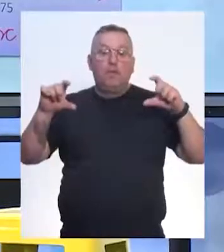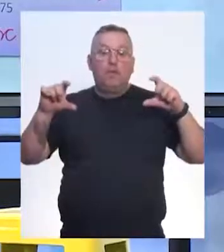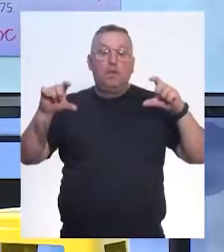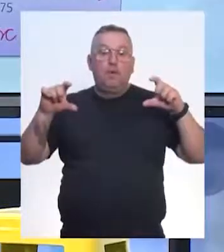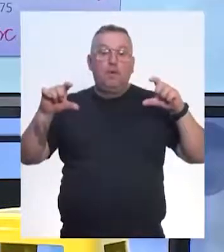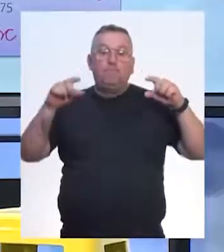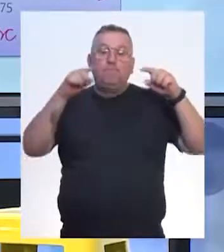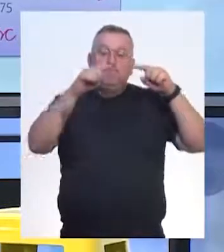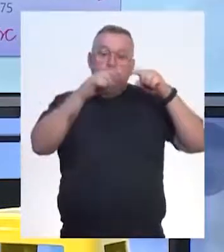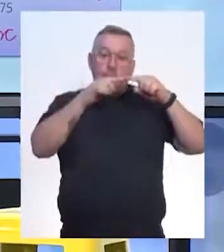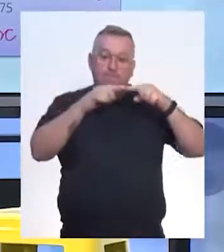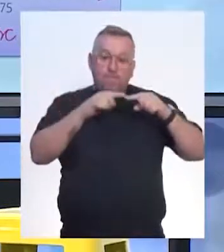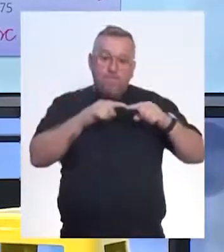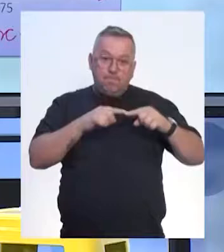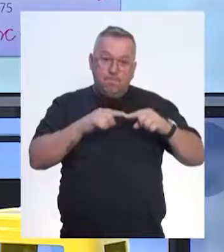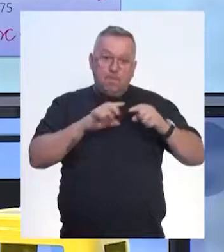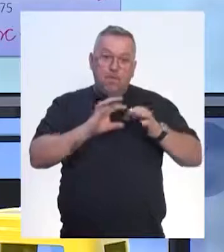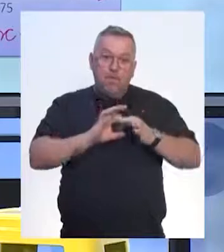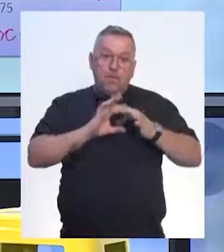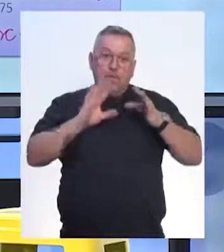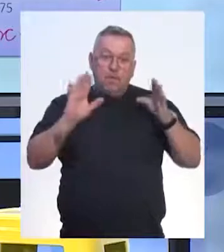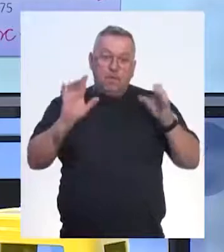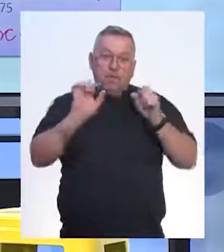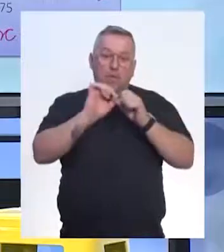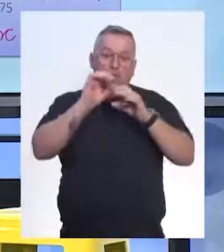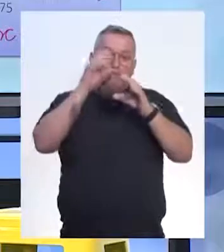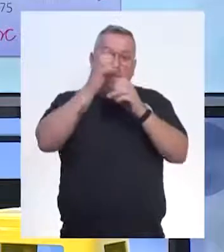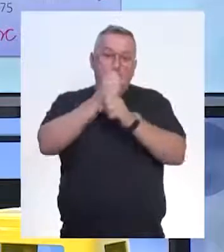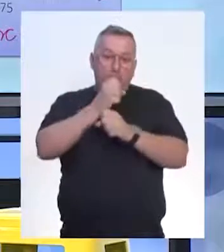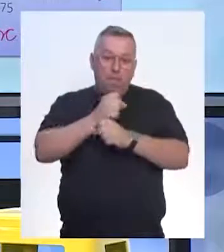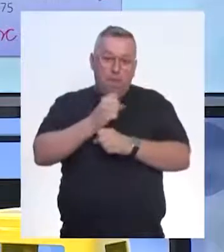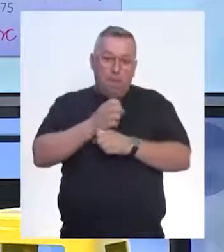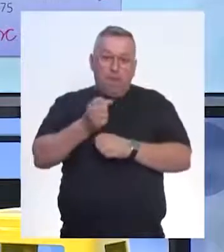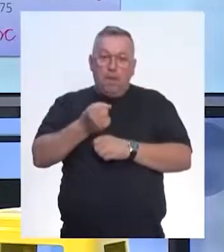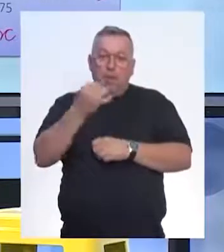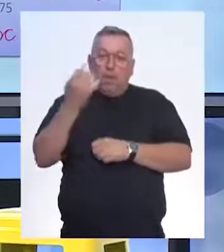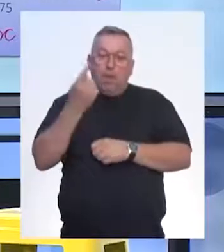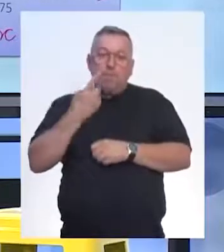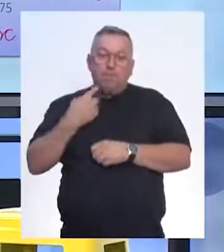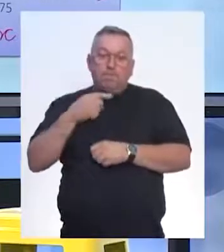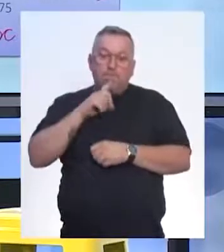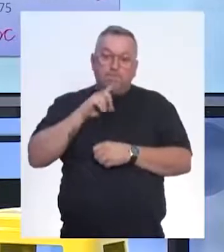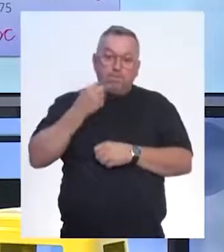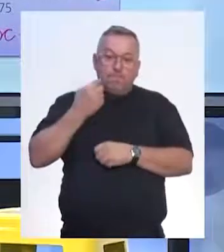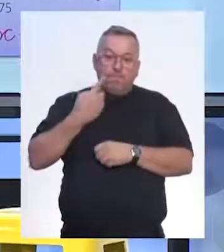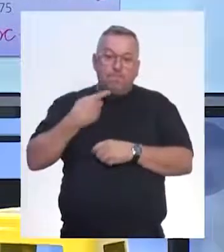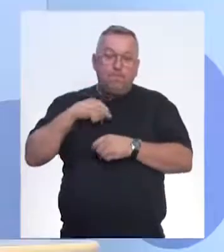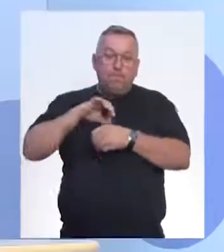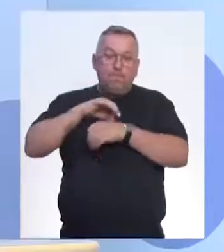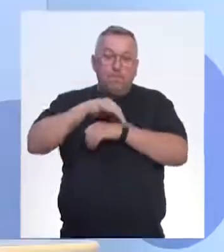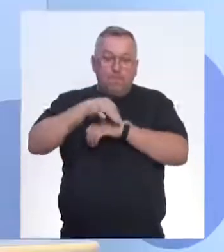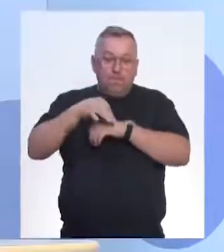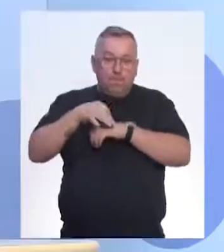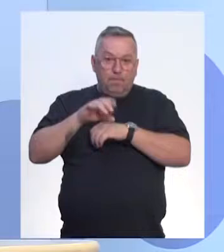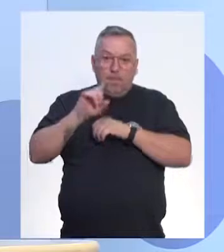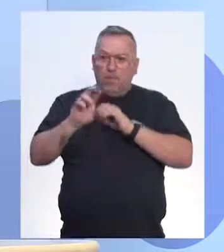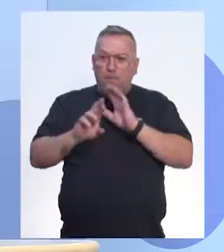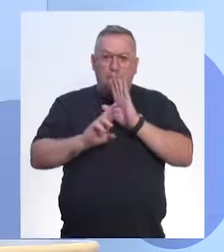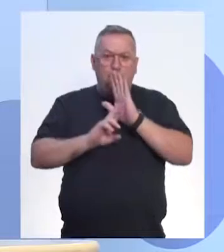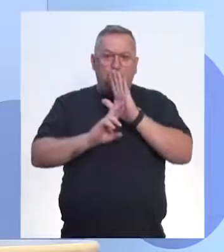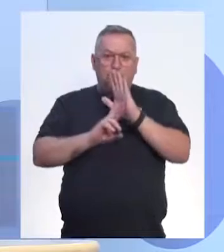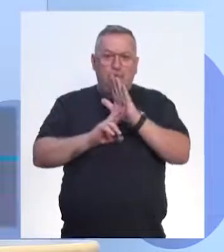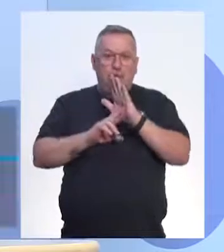que traz ou permite que eu calcule quanto de sorvete e quanto de iogurte. É só uma representação.